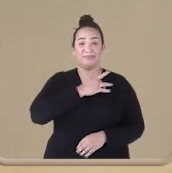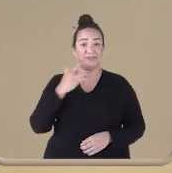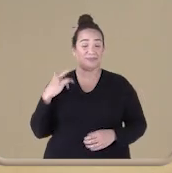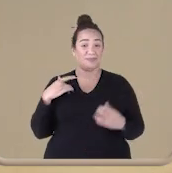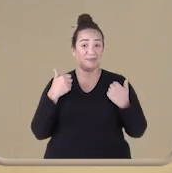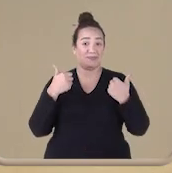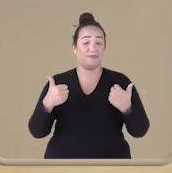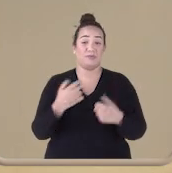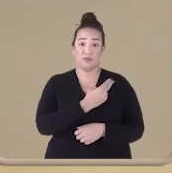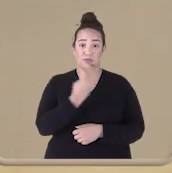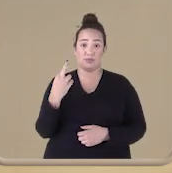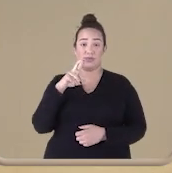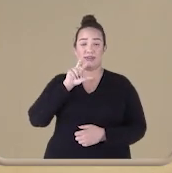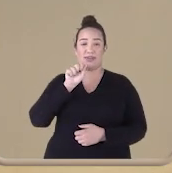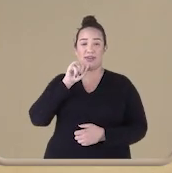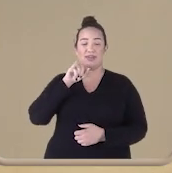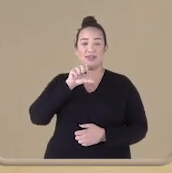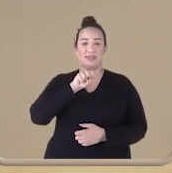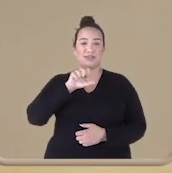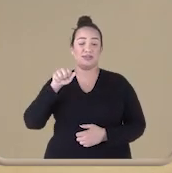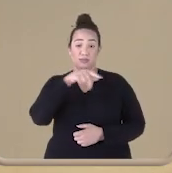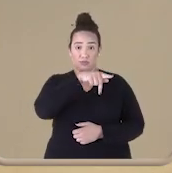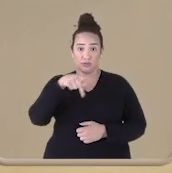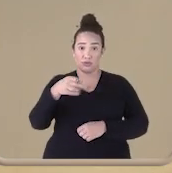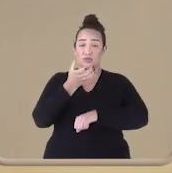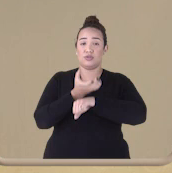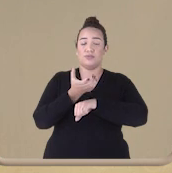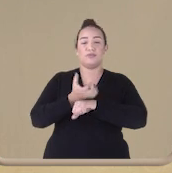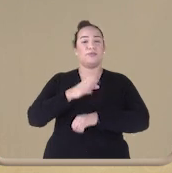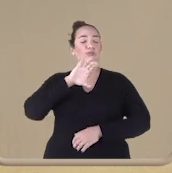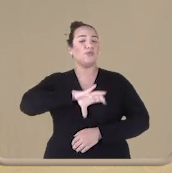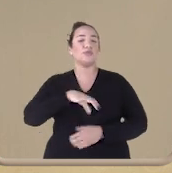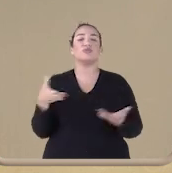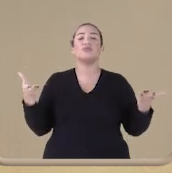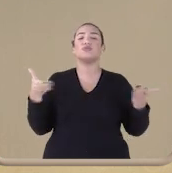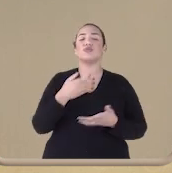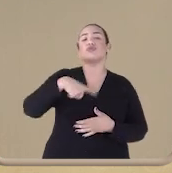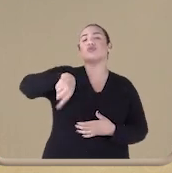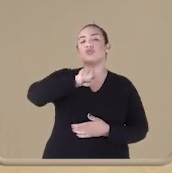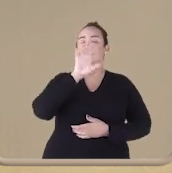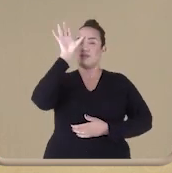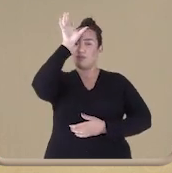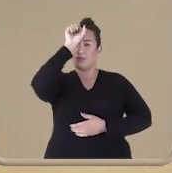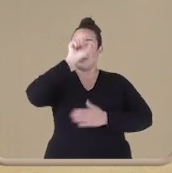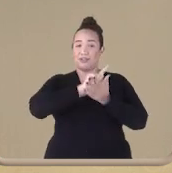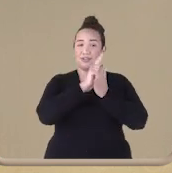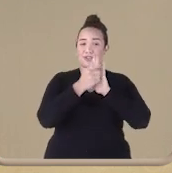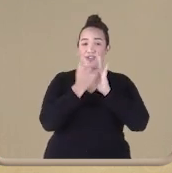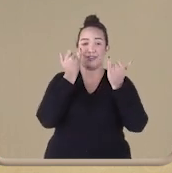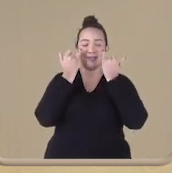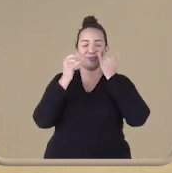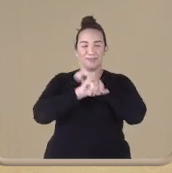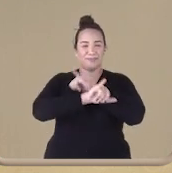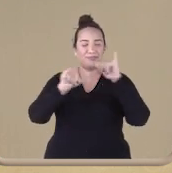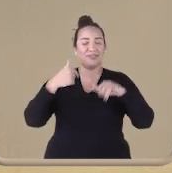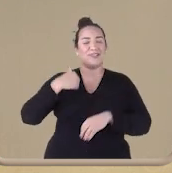Tudo bem com você? Eu sou a Raíssa, professora de língua portuguesa, e juntos hoje vamos aprender um pouquinho sobre o gênero notícia. Eu